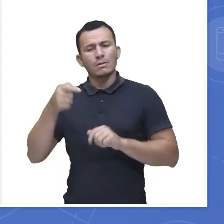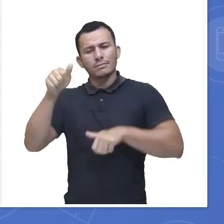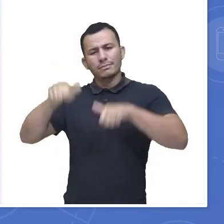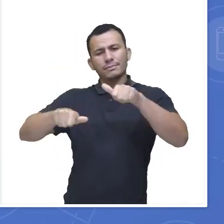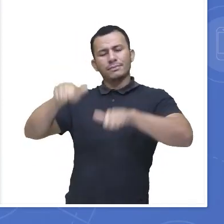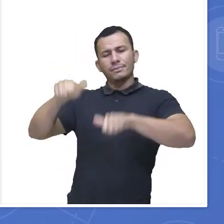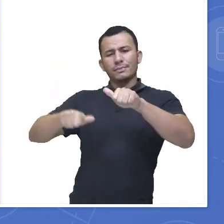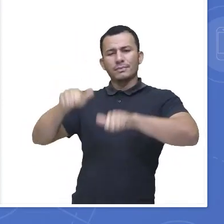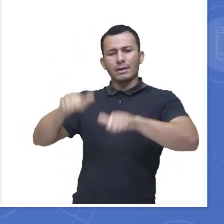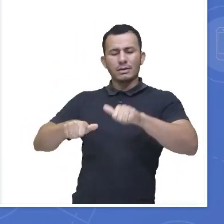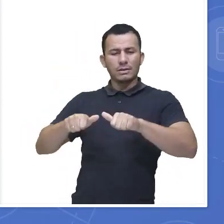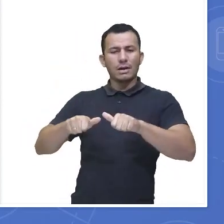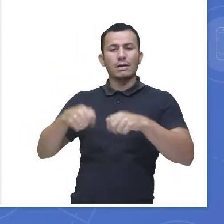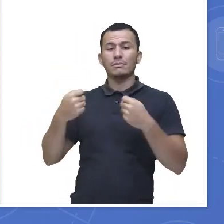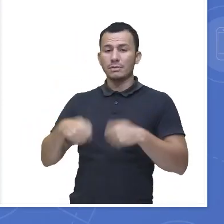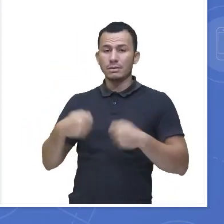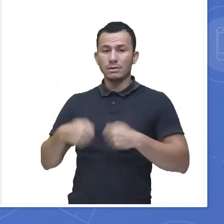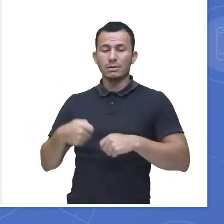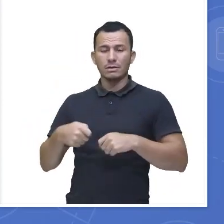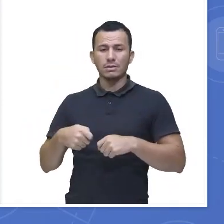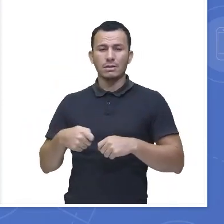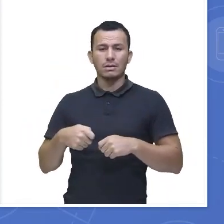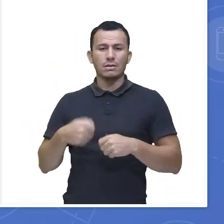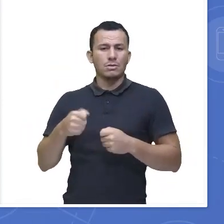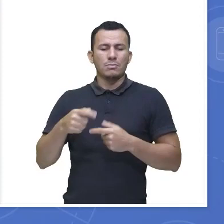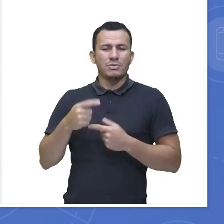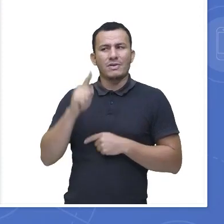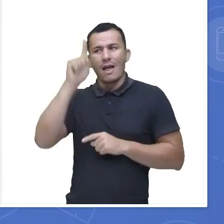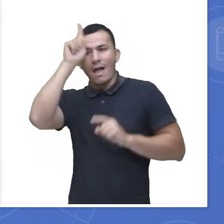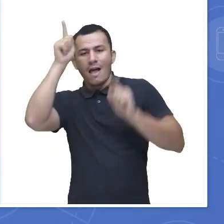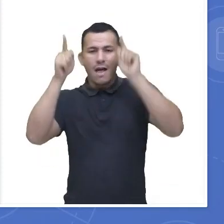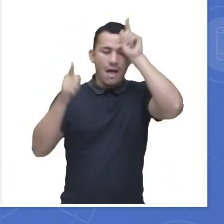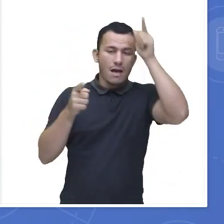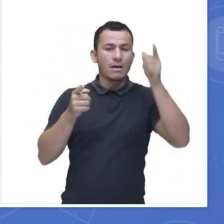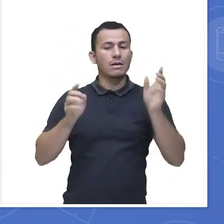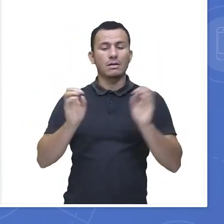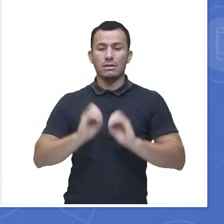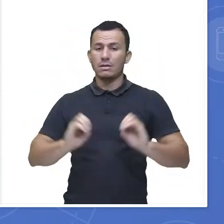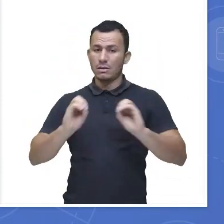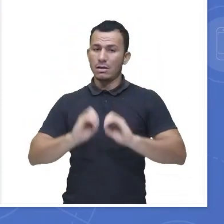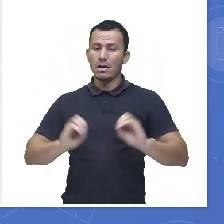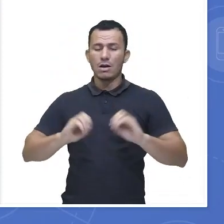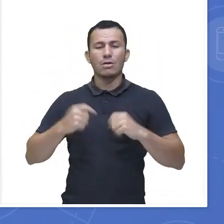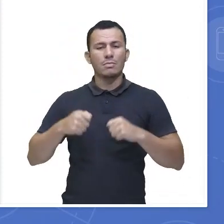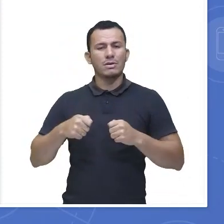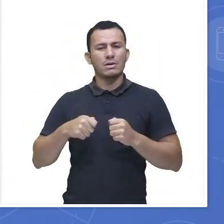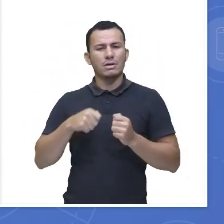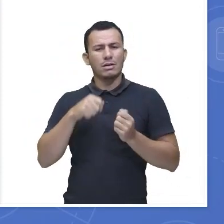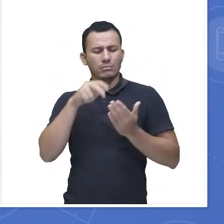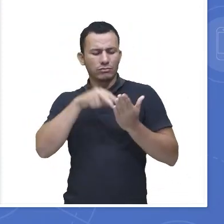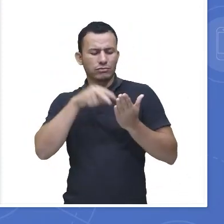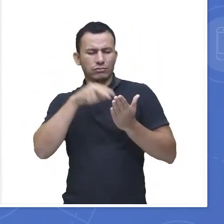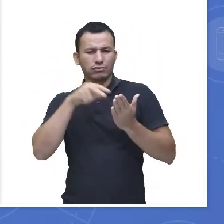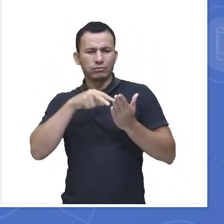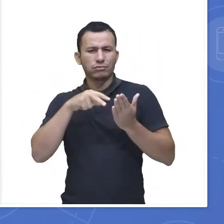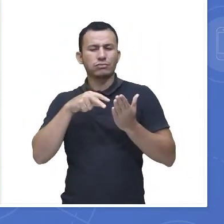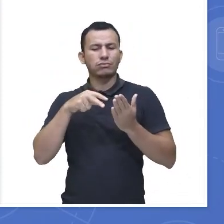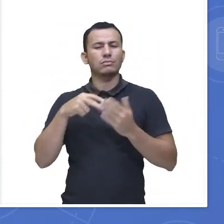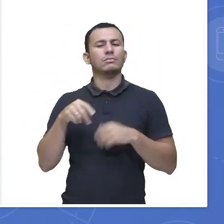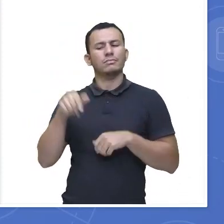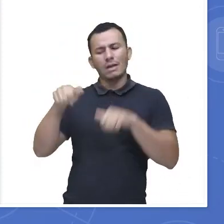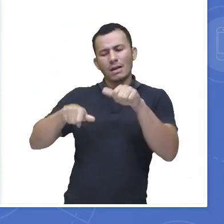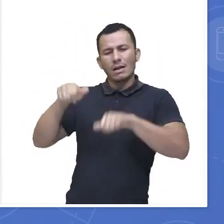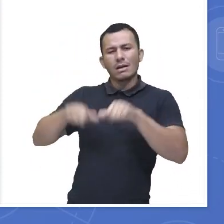É isso que você tem que fazer. Você não precisa chutar e não deve, senão o seu estudo não é eficiente. Certo? Leia,